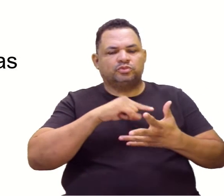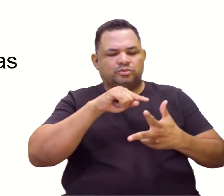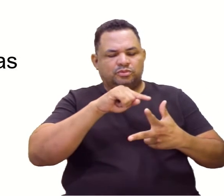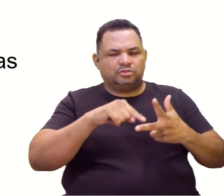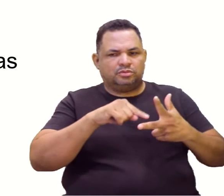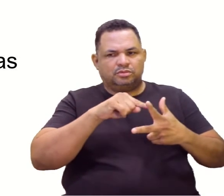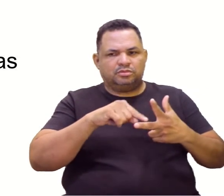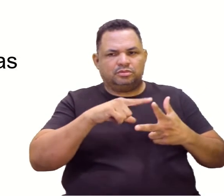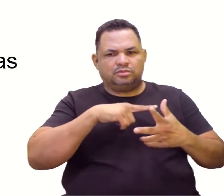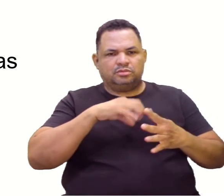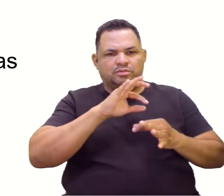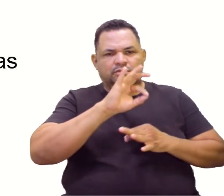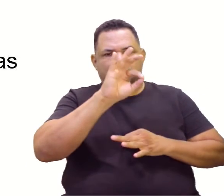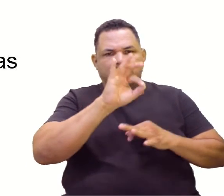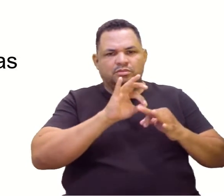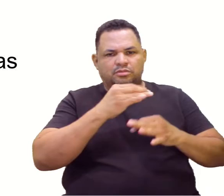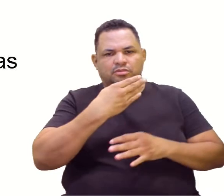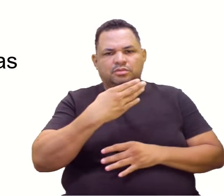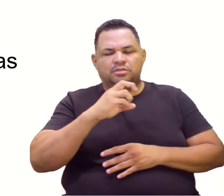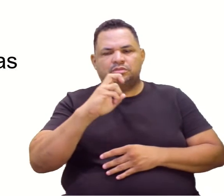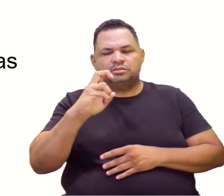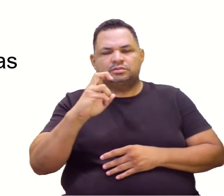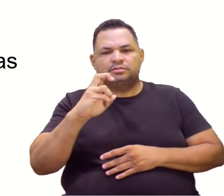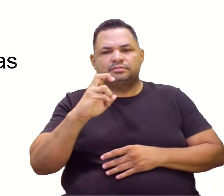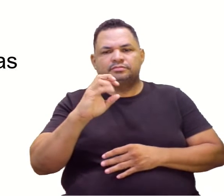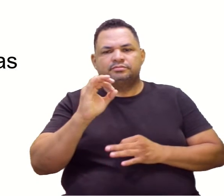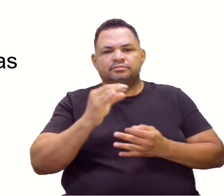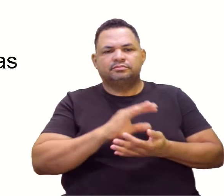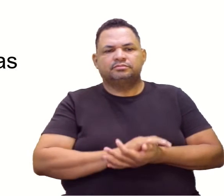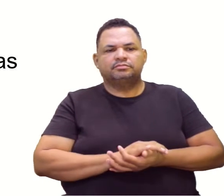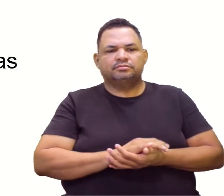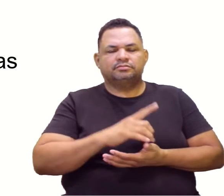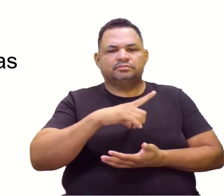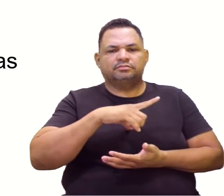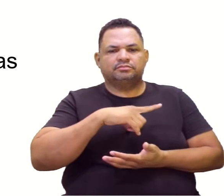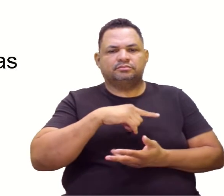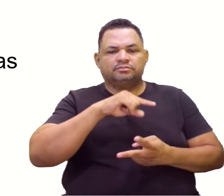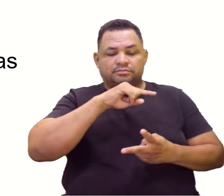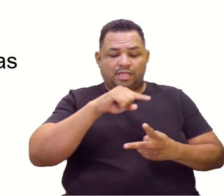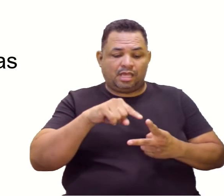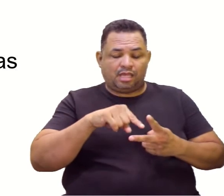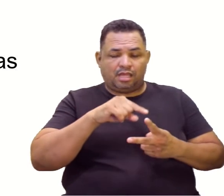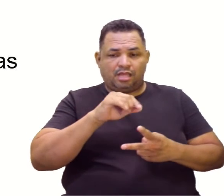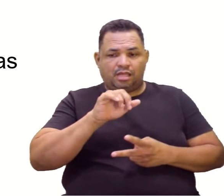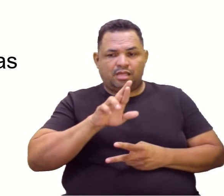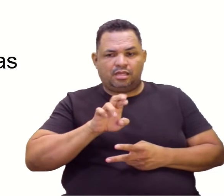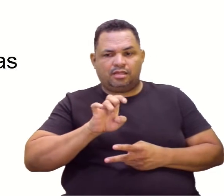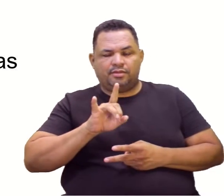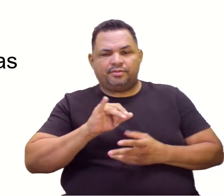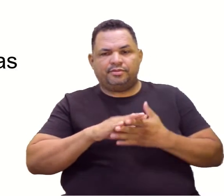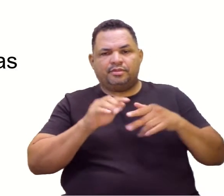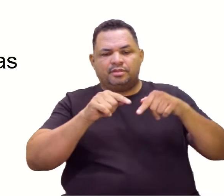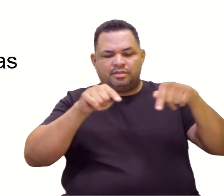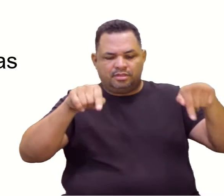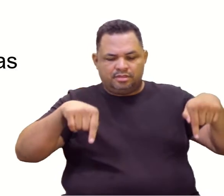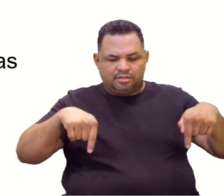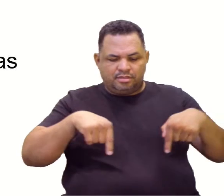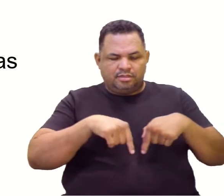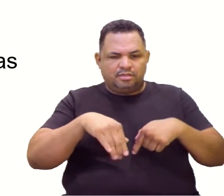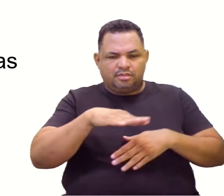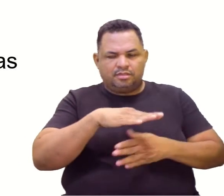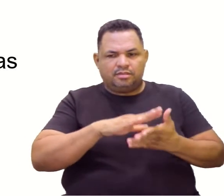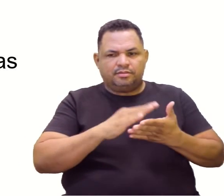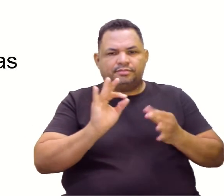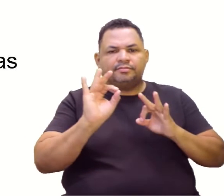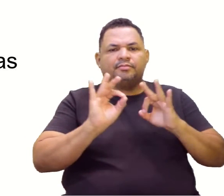nas figuras medem 45 graus. Então olha só, nós temos ângulos retos do quadrado e temos ângulos agudos. Ele